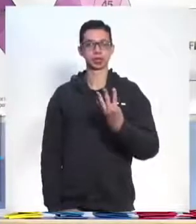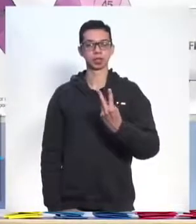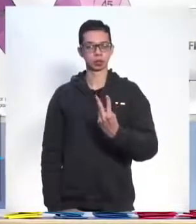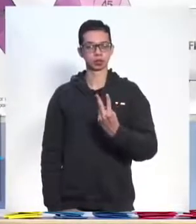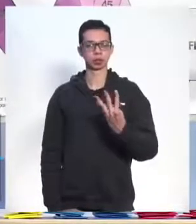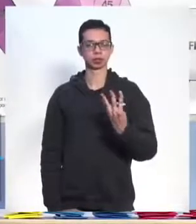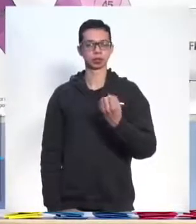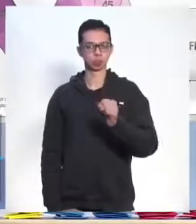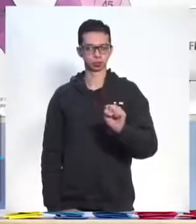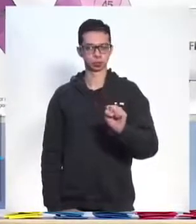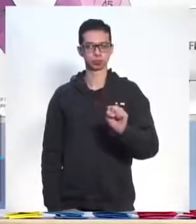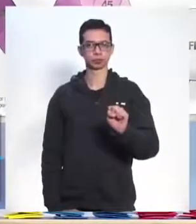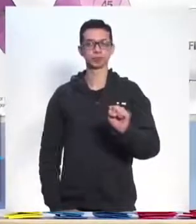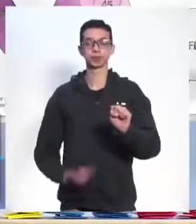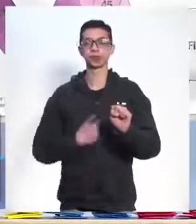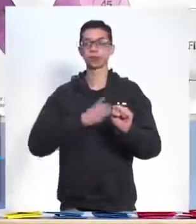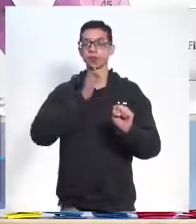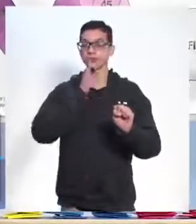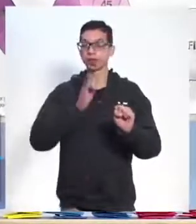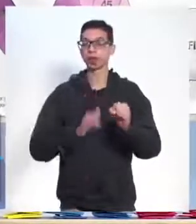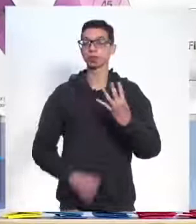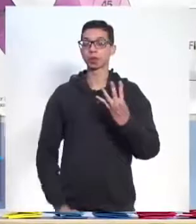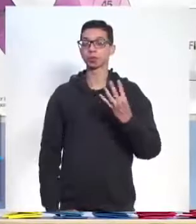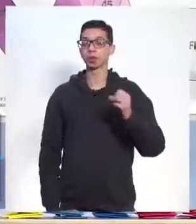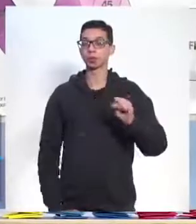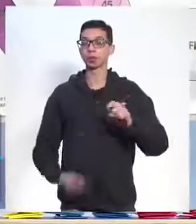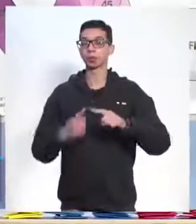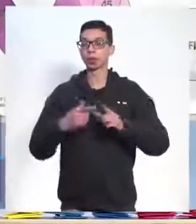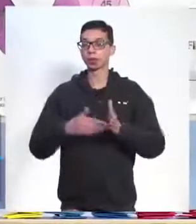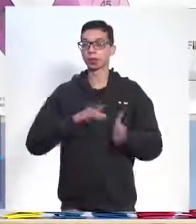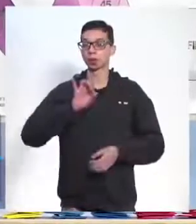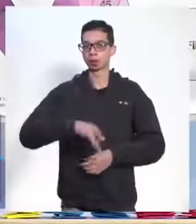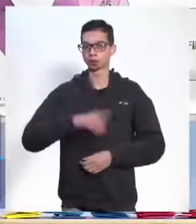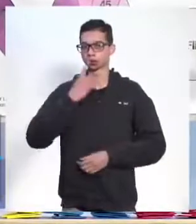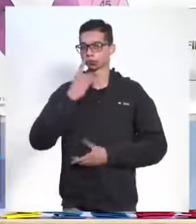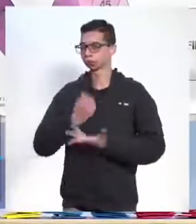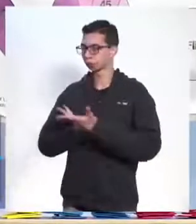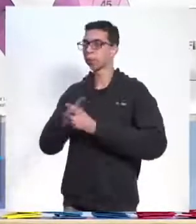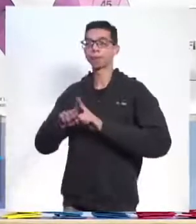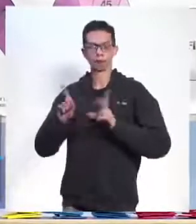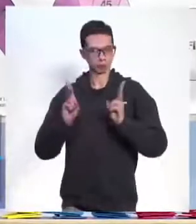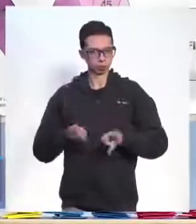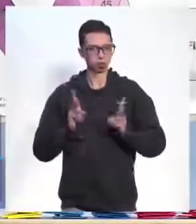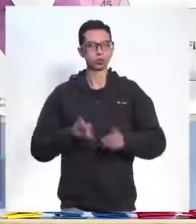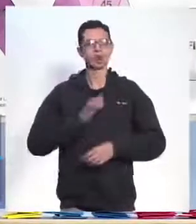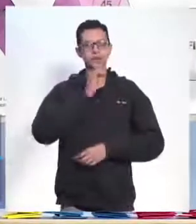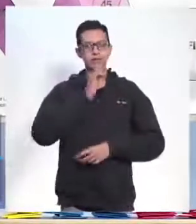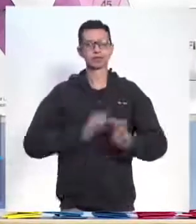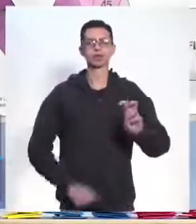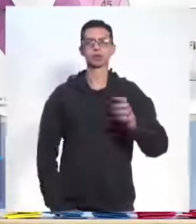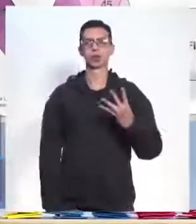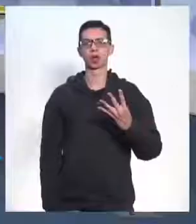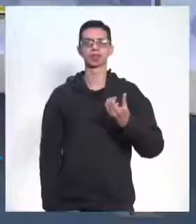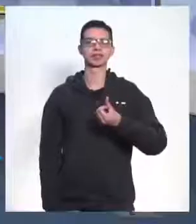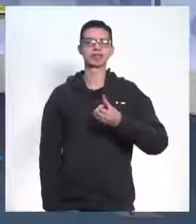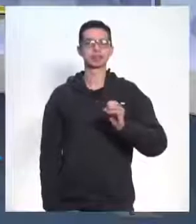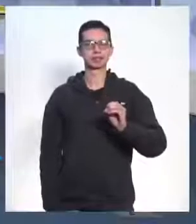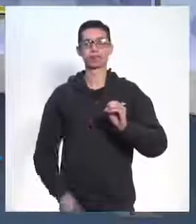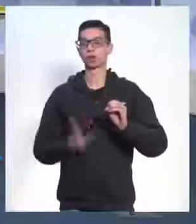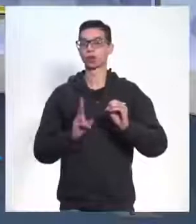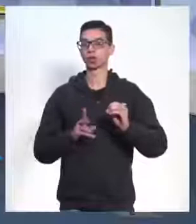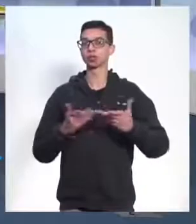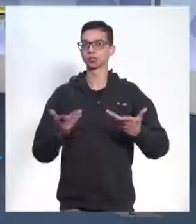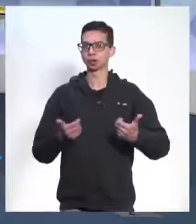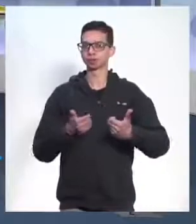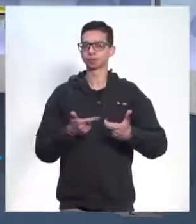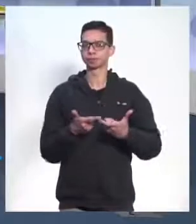48... que eu estou falando 48, que é até onde vai último, ali né? a nossa, mas ele continuou. 54, 60, então ele expandiu